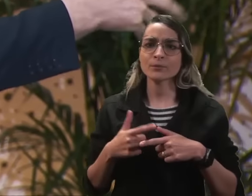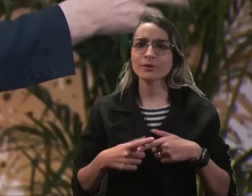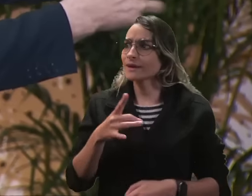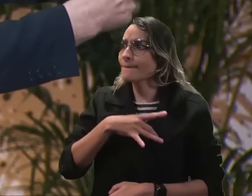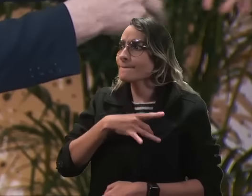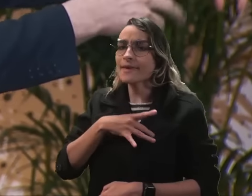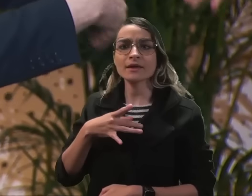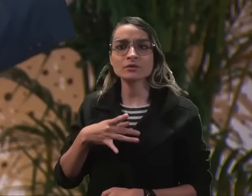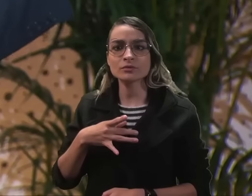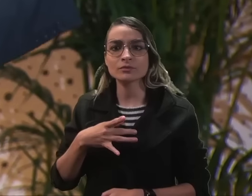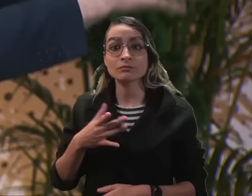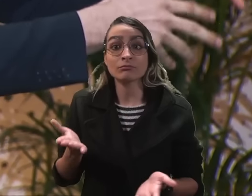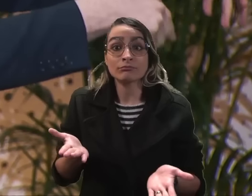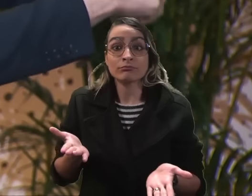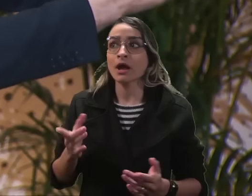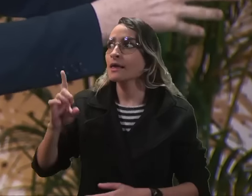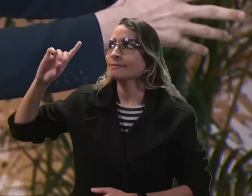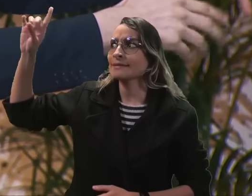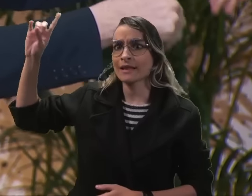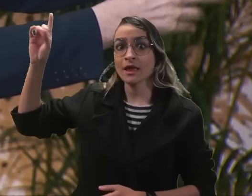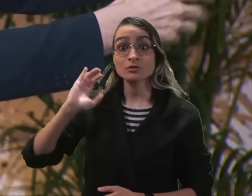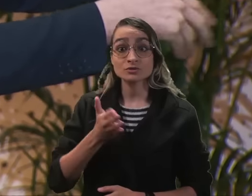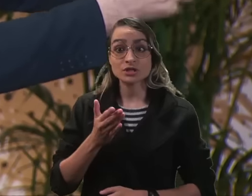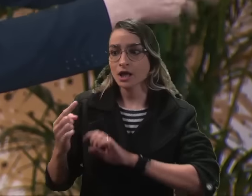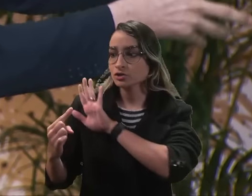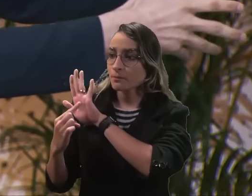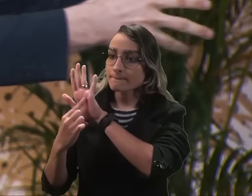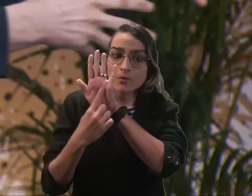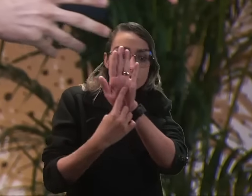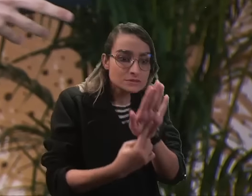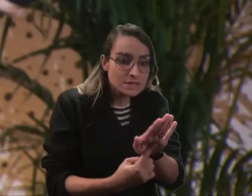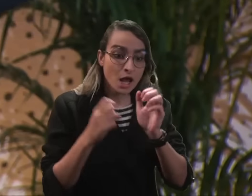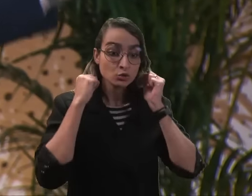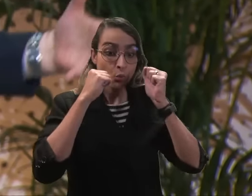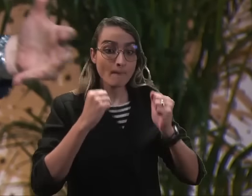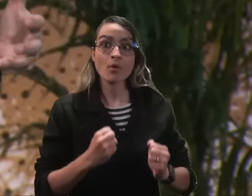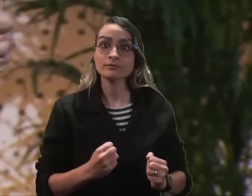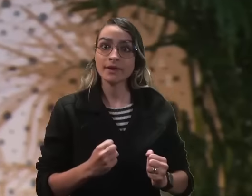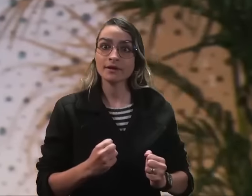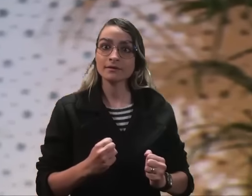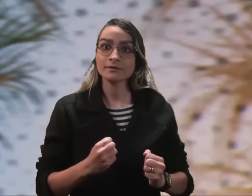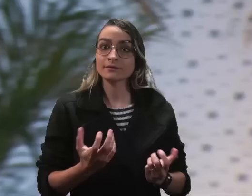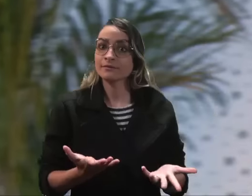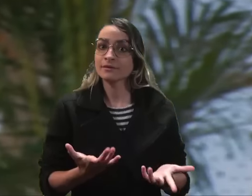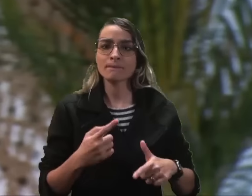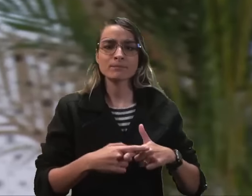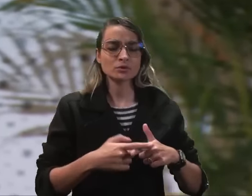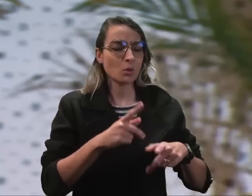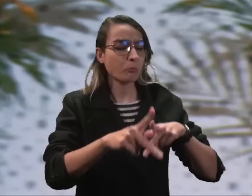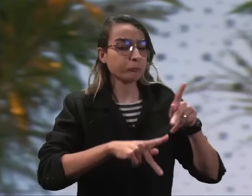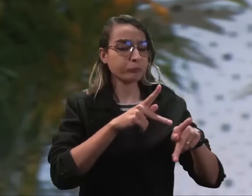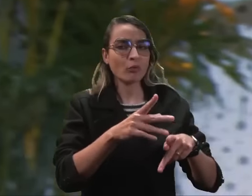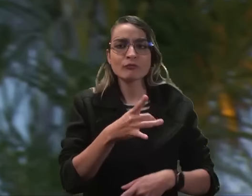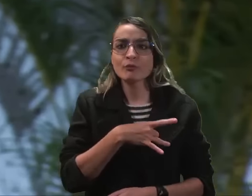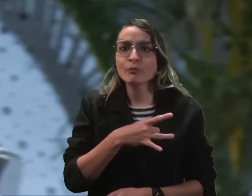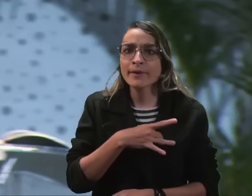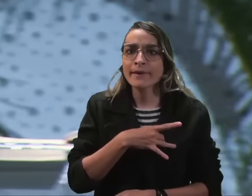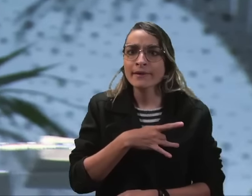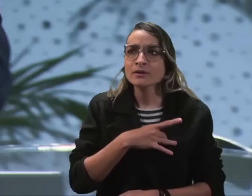manifestado a eles tamanho poder através de todas aquelas pragas no Egito protegido a eles